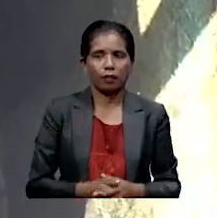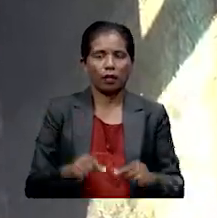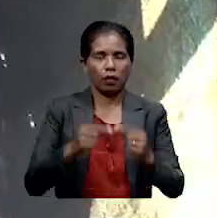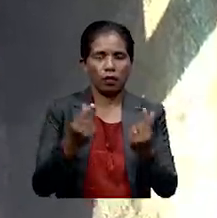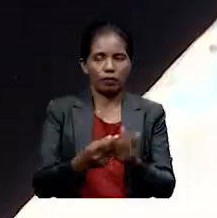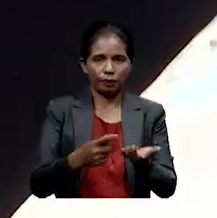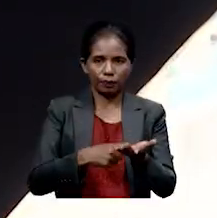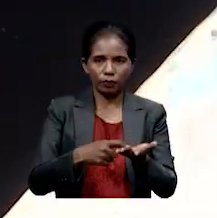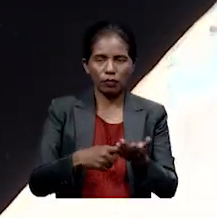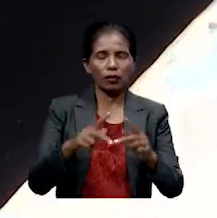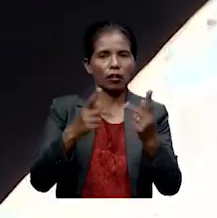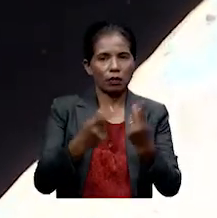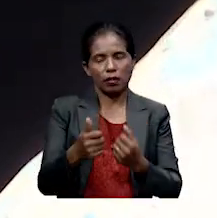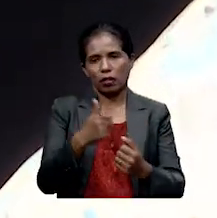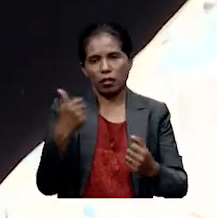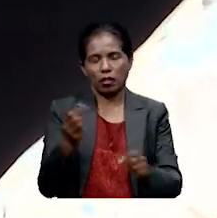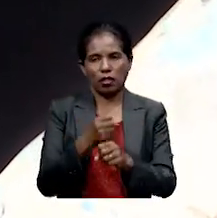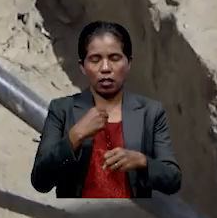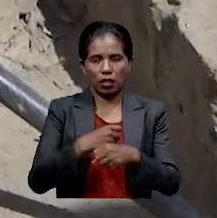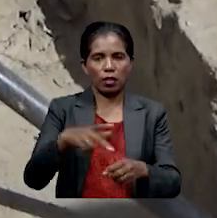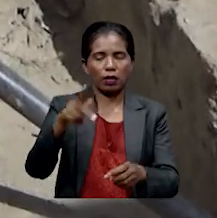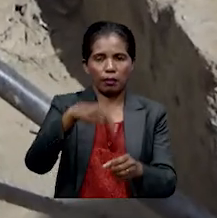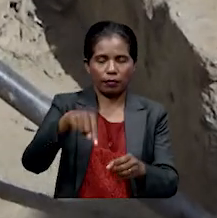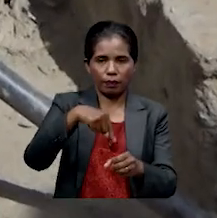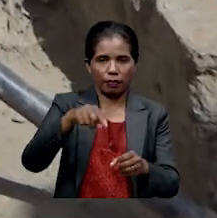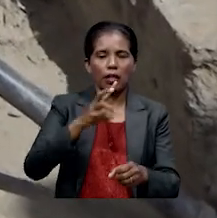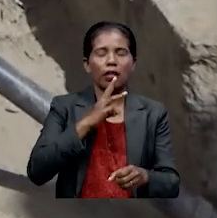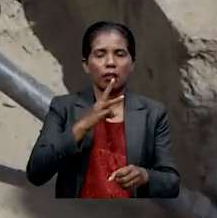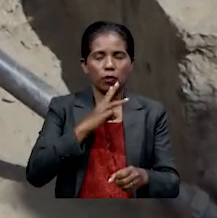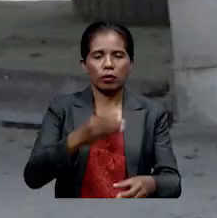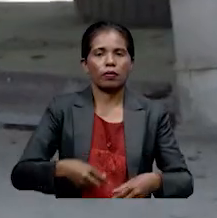técnico ho companhia balong ahu halo kanalizasaun kanu bemos ba komunidade